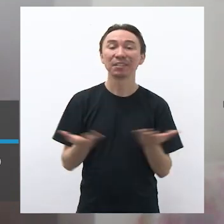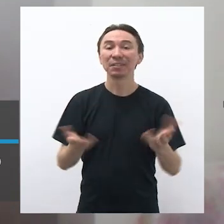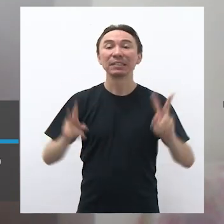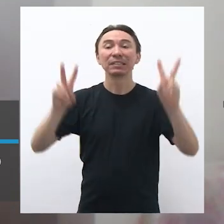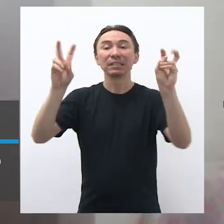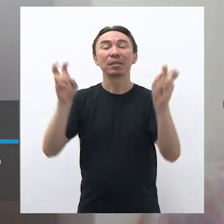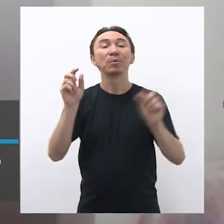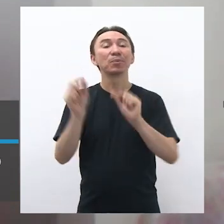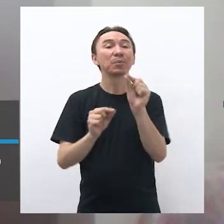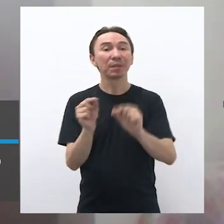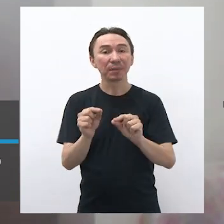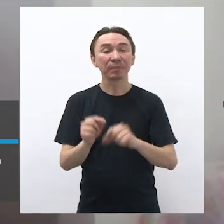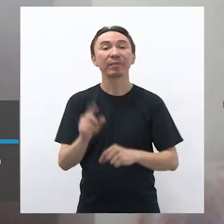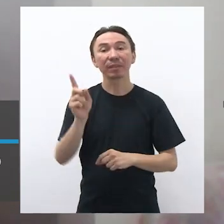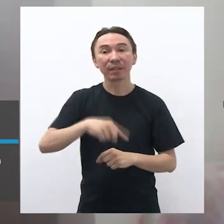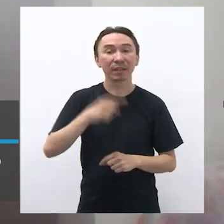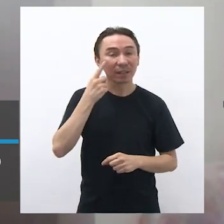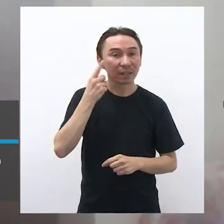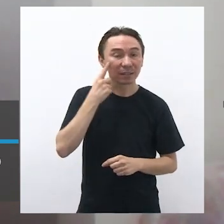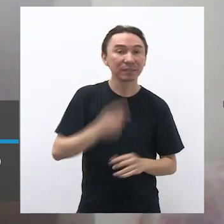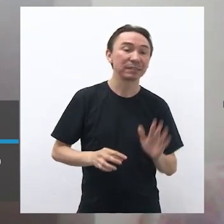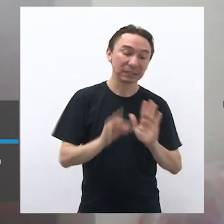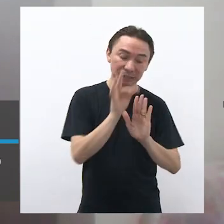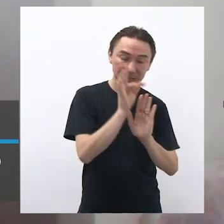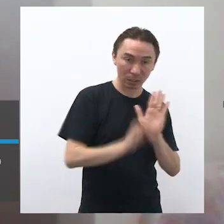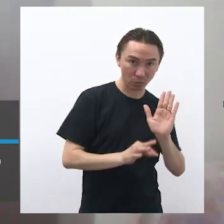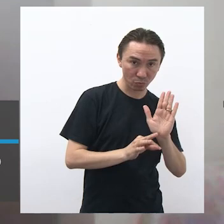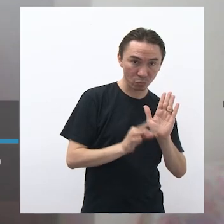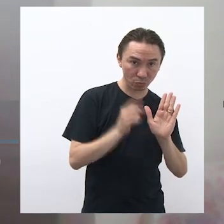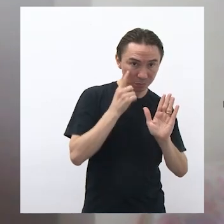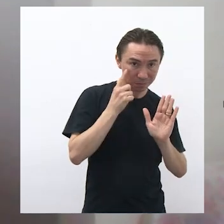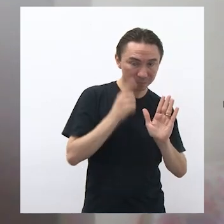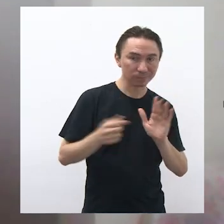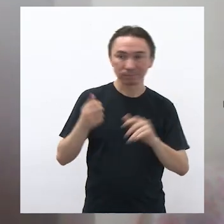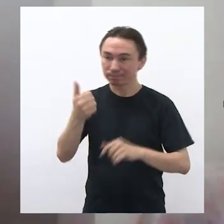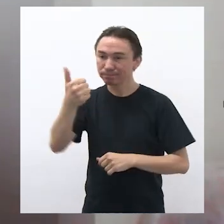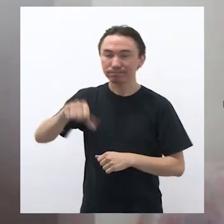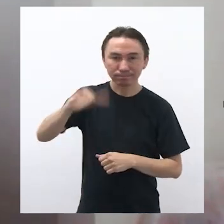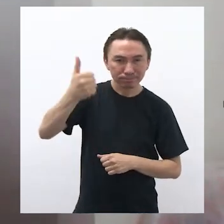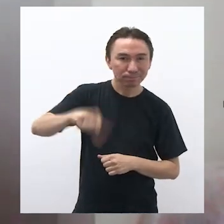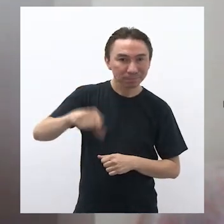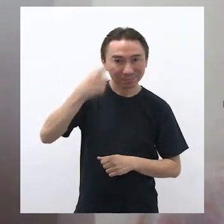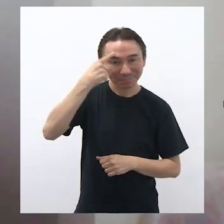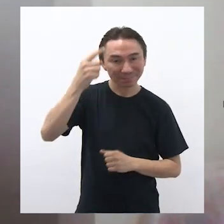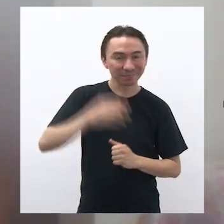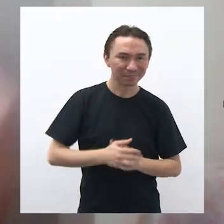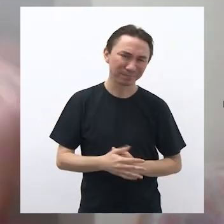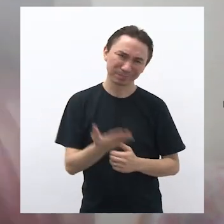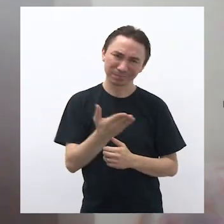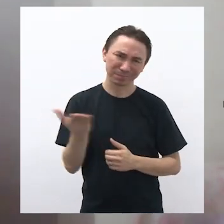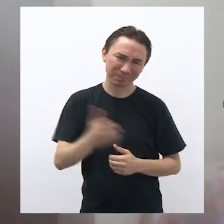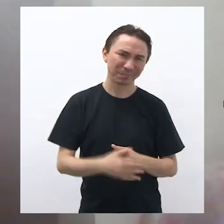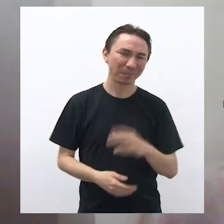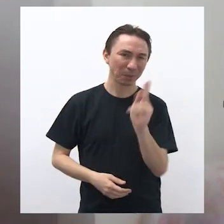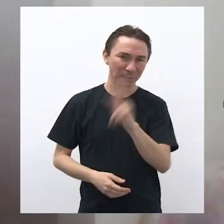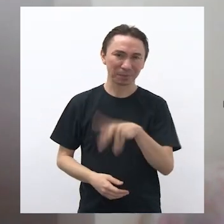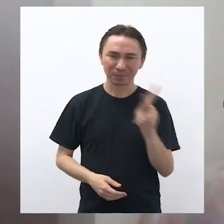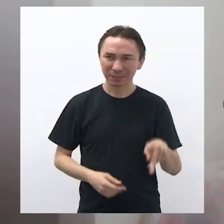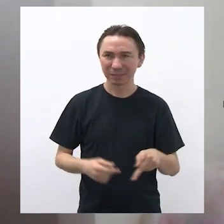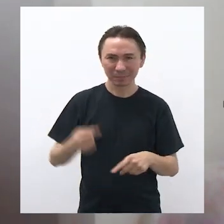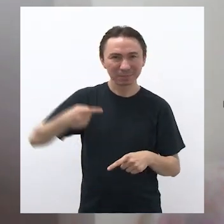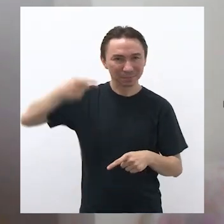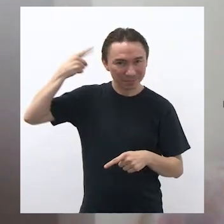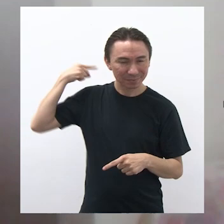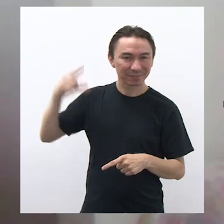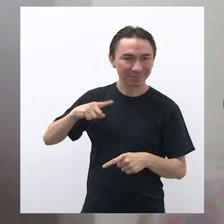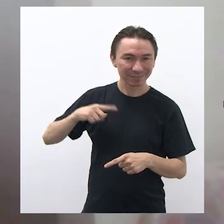avaliação formativa, contexto e aplicação. Então, vale lembrar para os professores que estão aqui e que acompanharam aquele ATPC